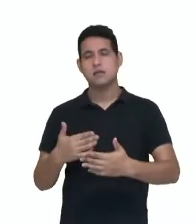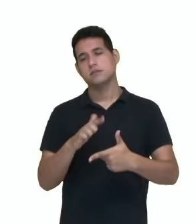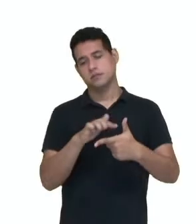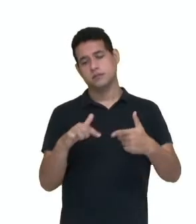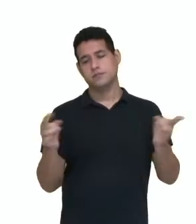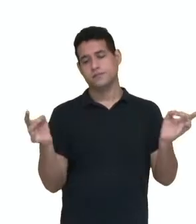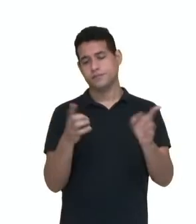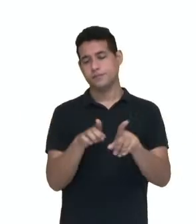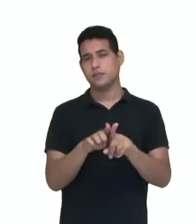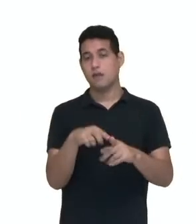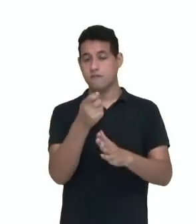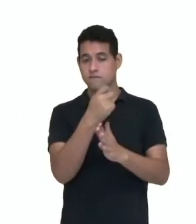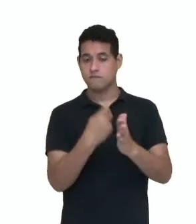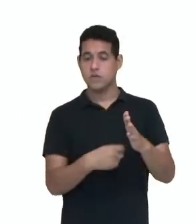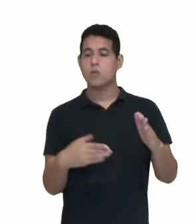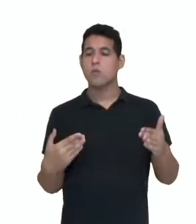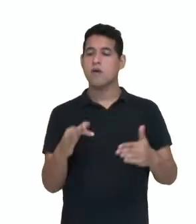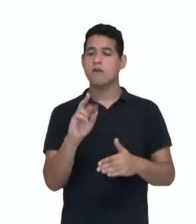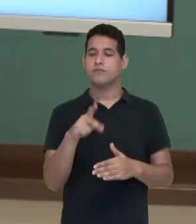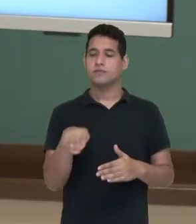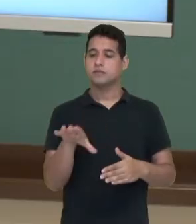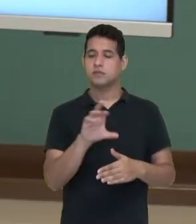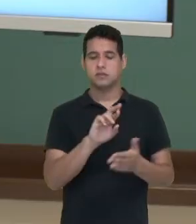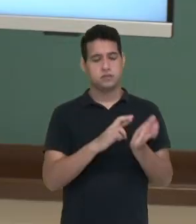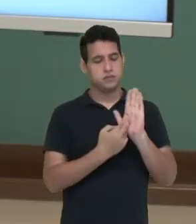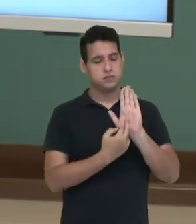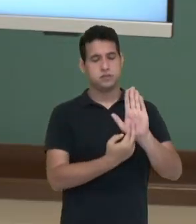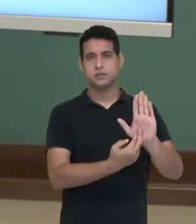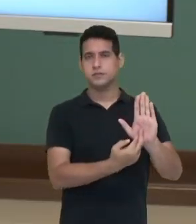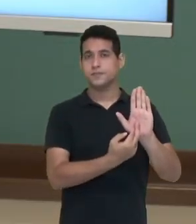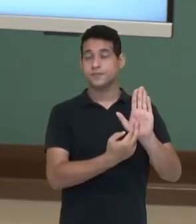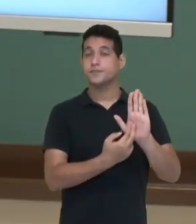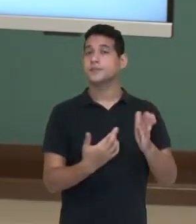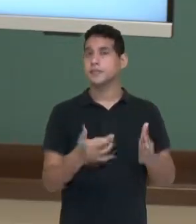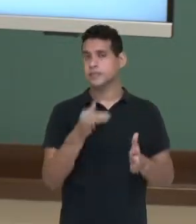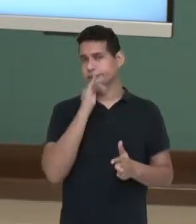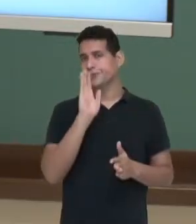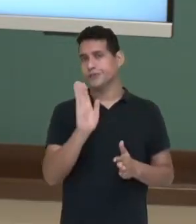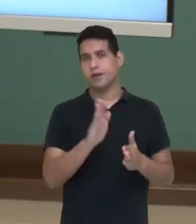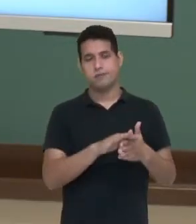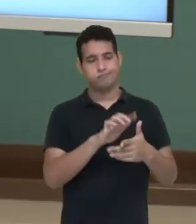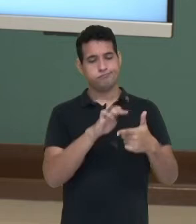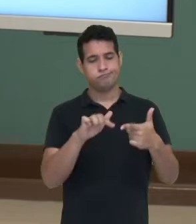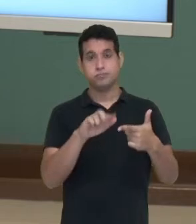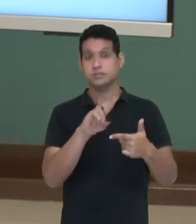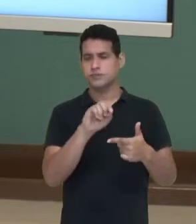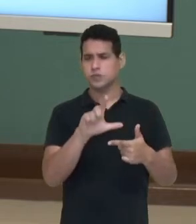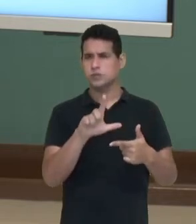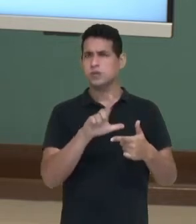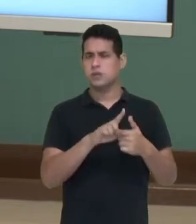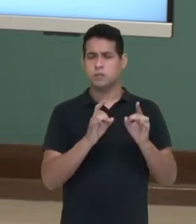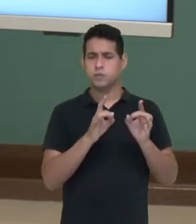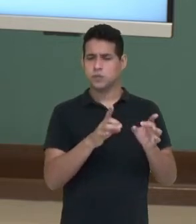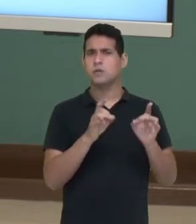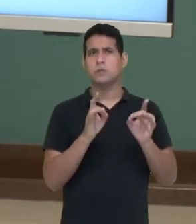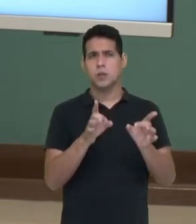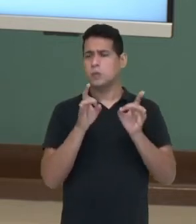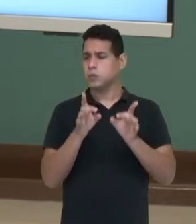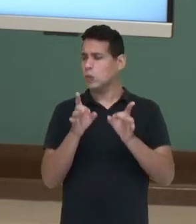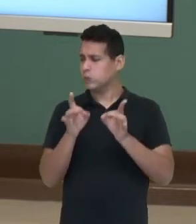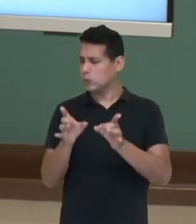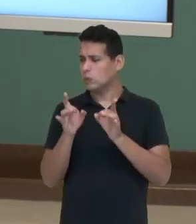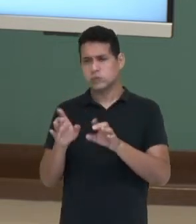gráfico. Escreva a função que representa essa situação. Então, ele deu o gráfico, ó, o volume está descarregando, descarregando,